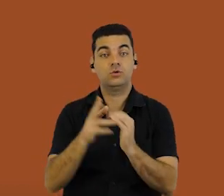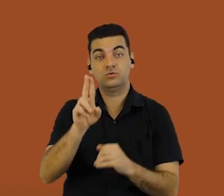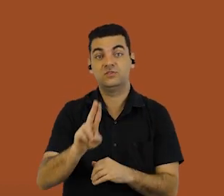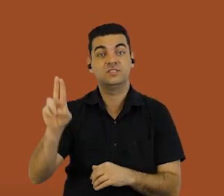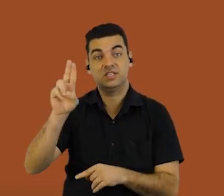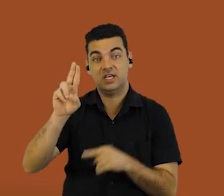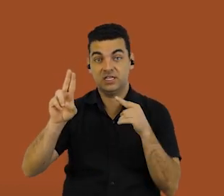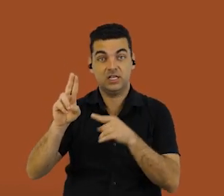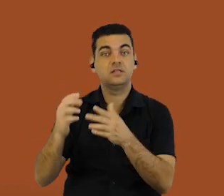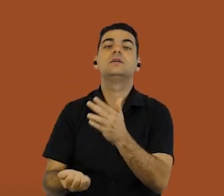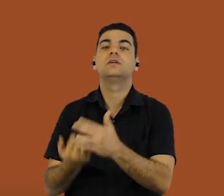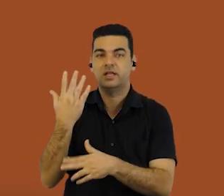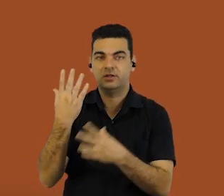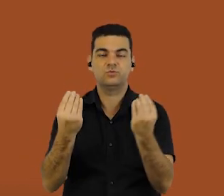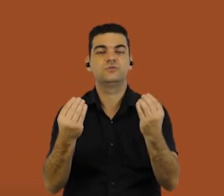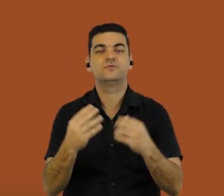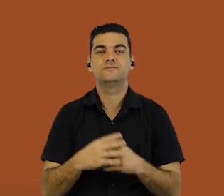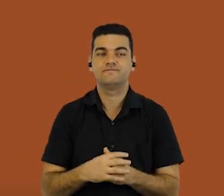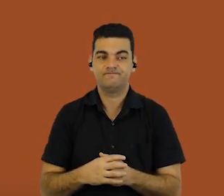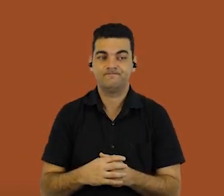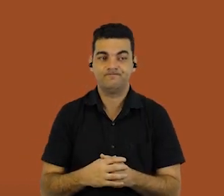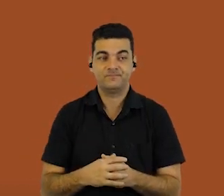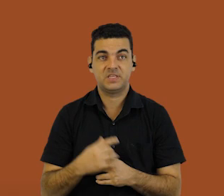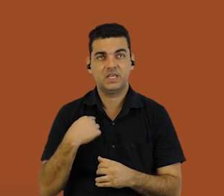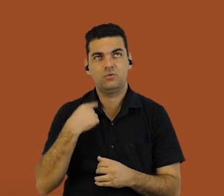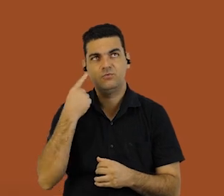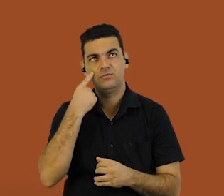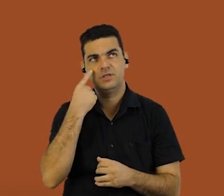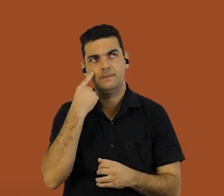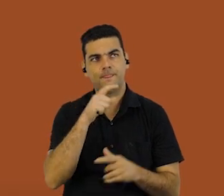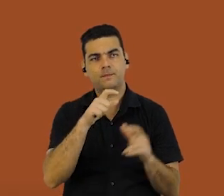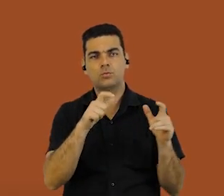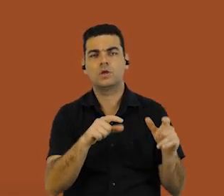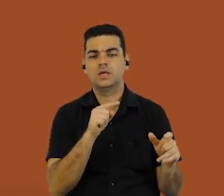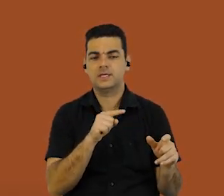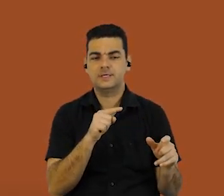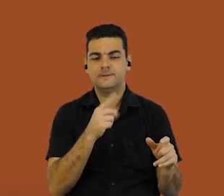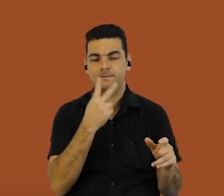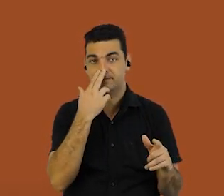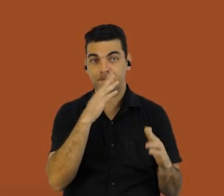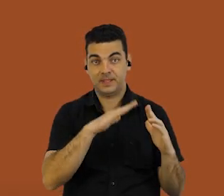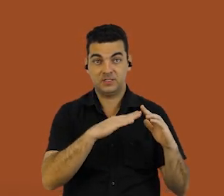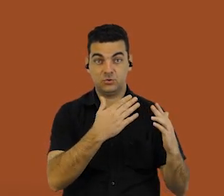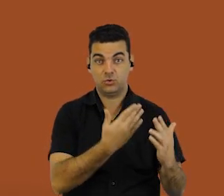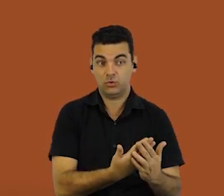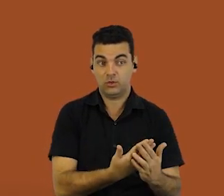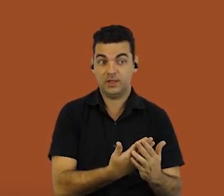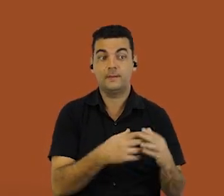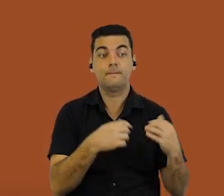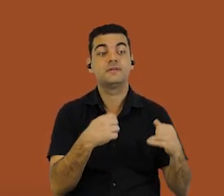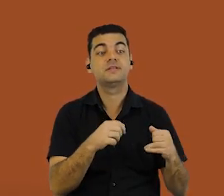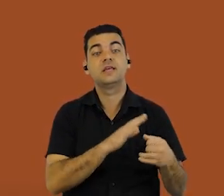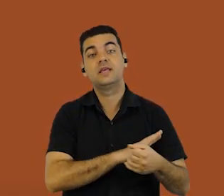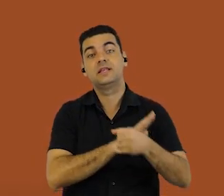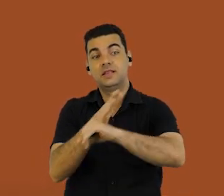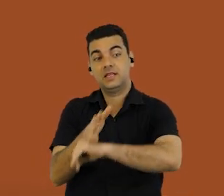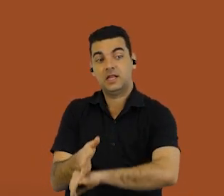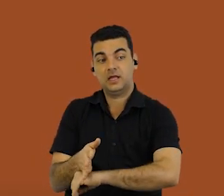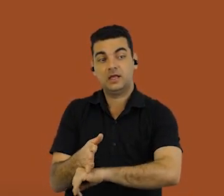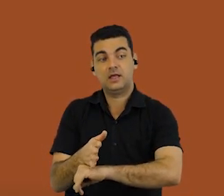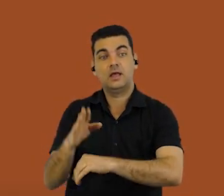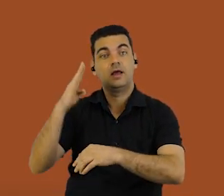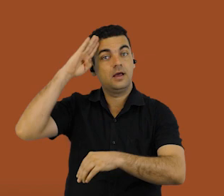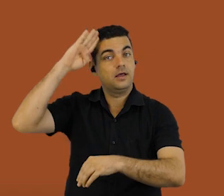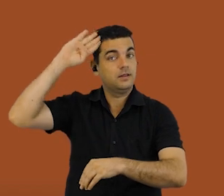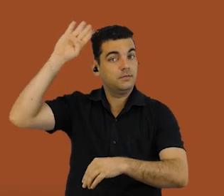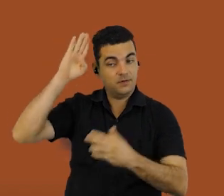universidades têm produzido muita coisa. Esses dias eu dizia em um outro espaço justamente isso, de que a escola precisa acessar